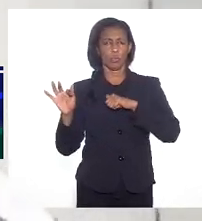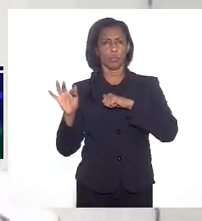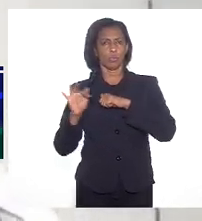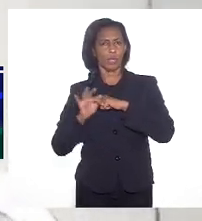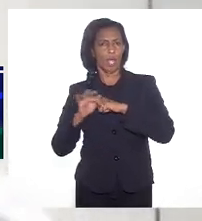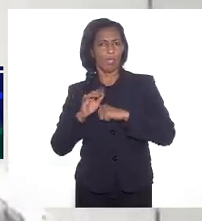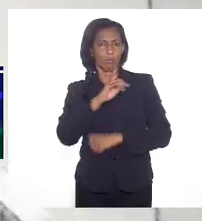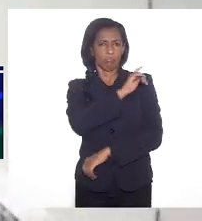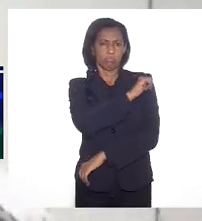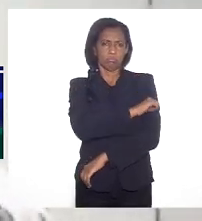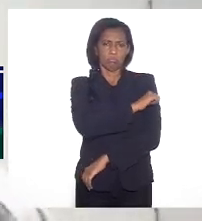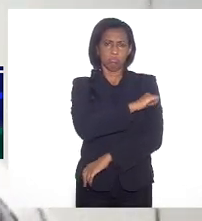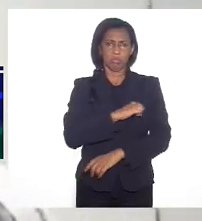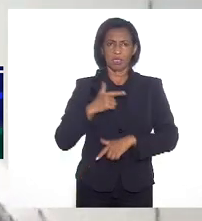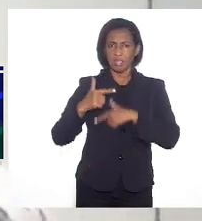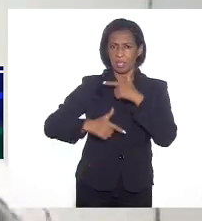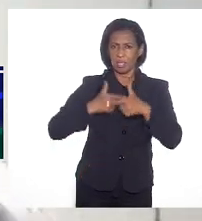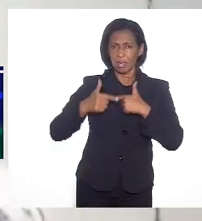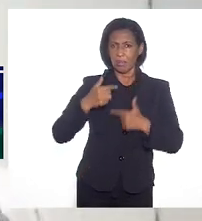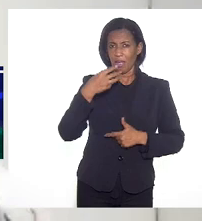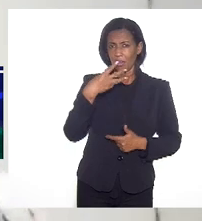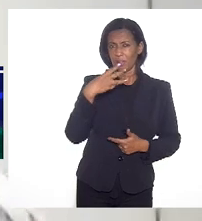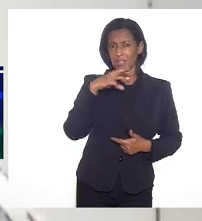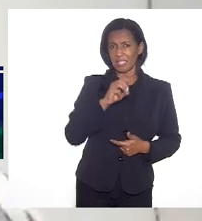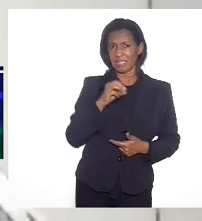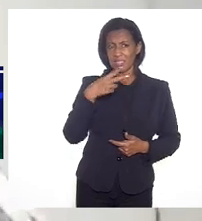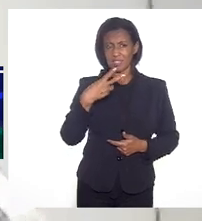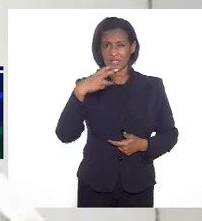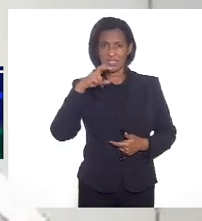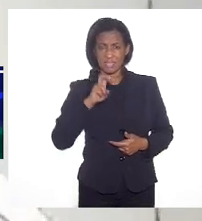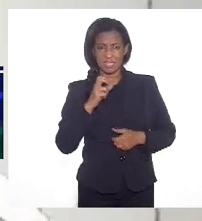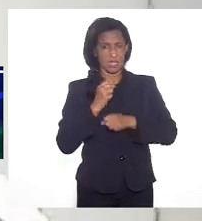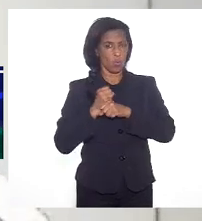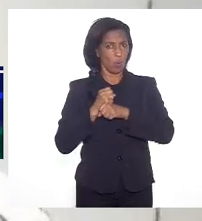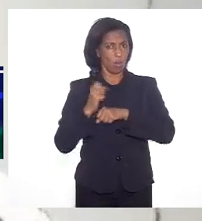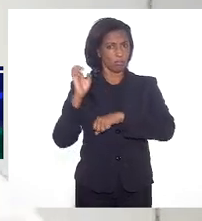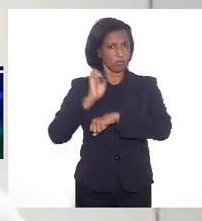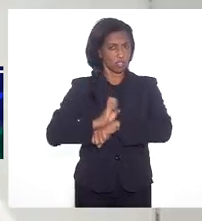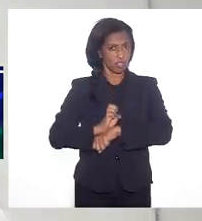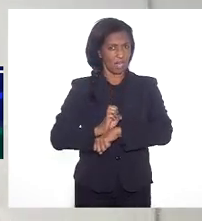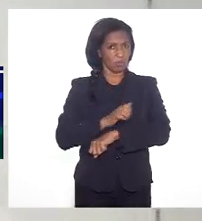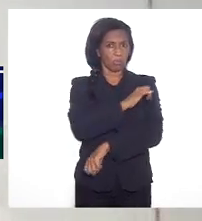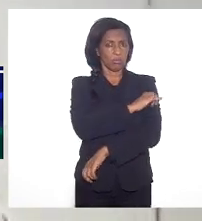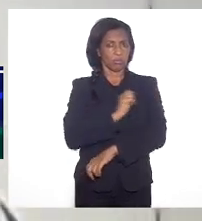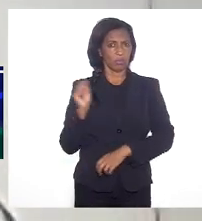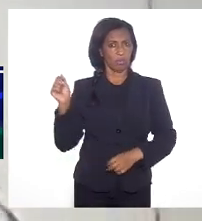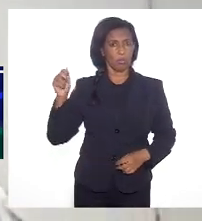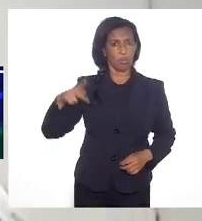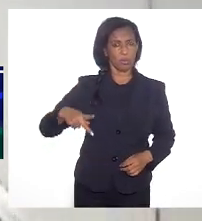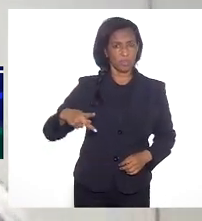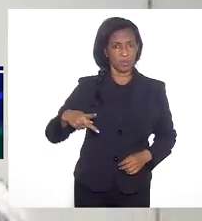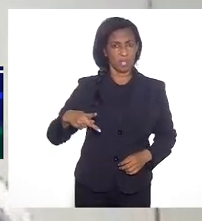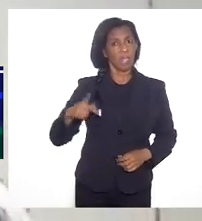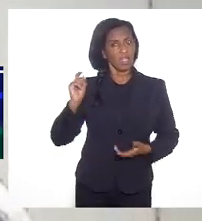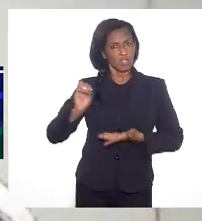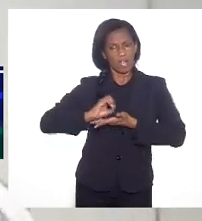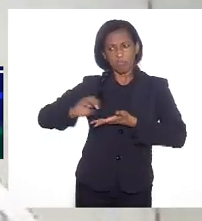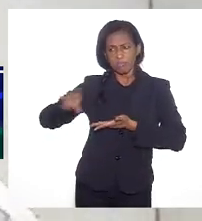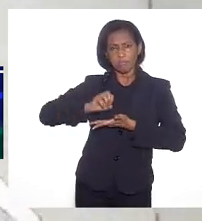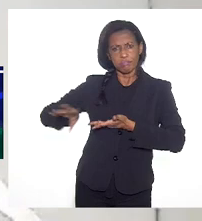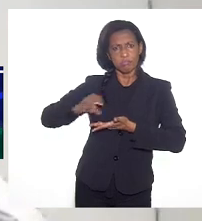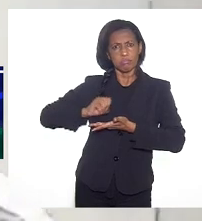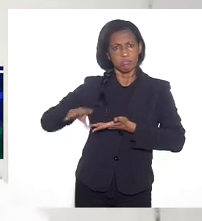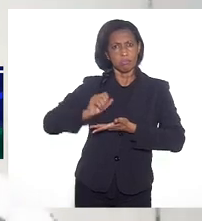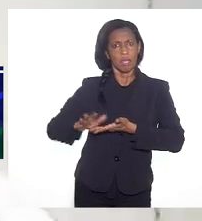enfermagem que trabalham durante 30 35 anos no Estado do Rio de Janeiro para se aposentar eles contribuíram durante todo esse